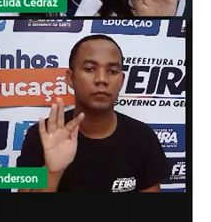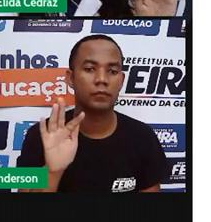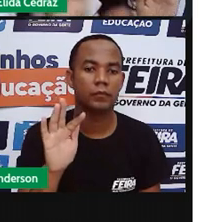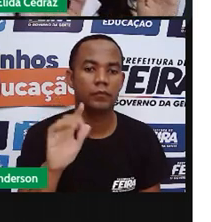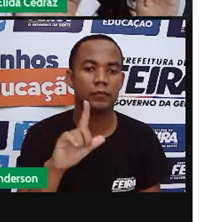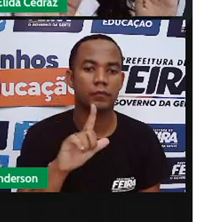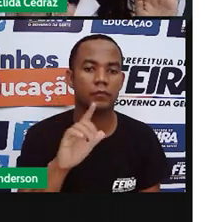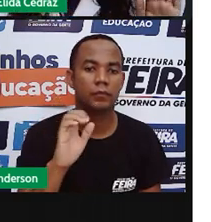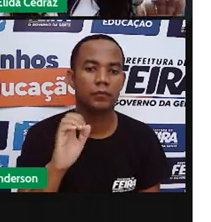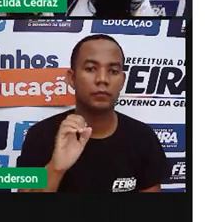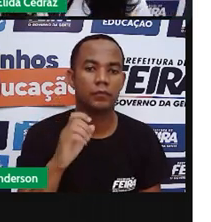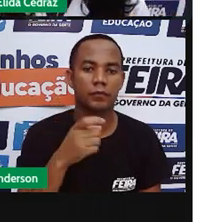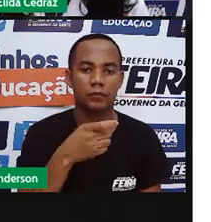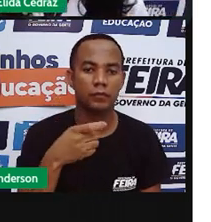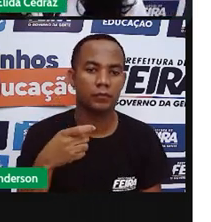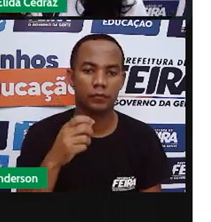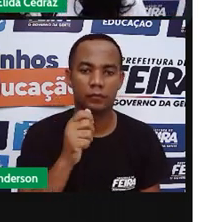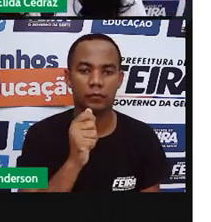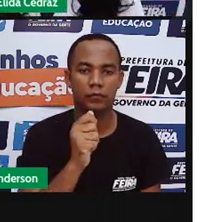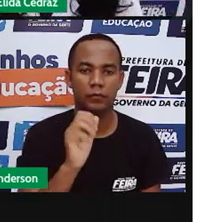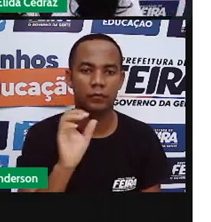absorve e remete.